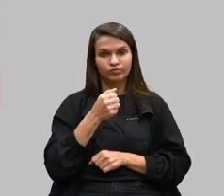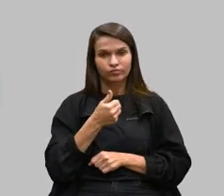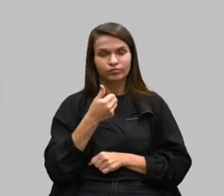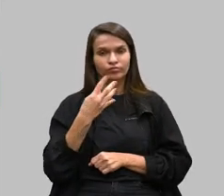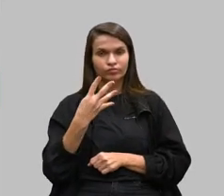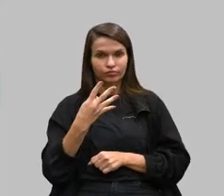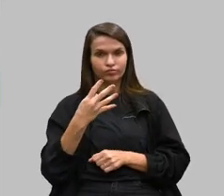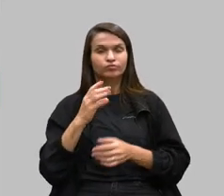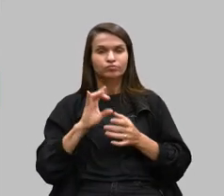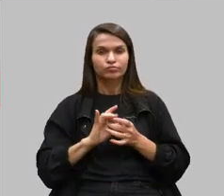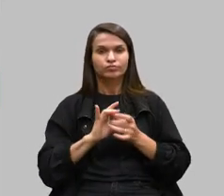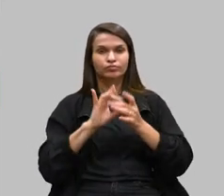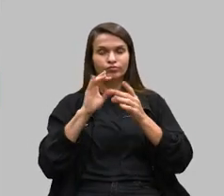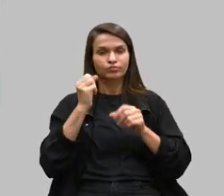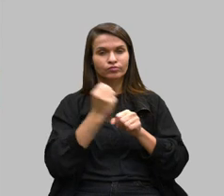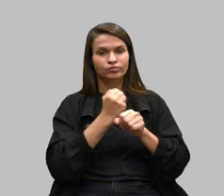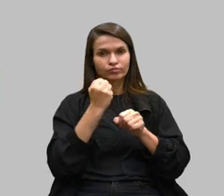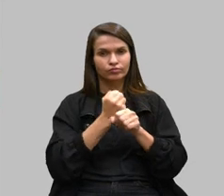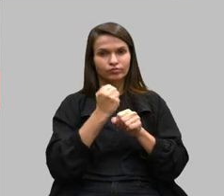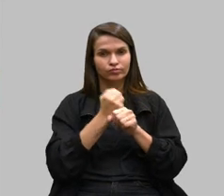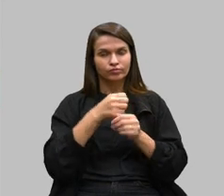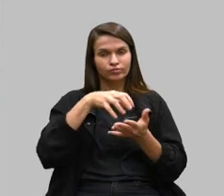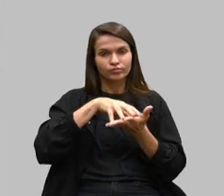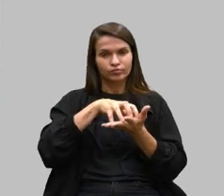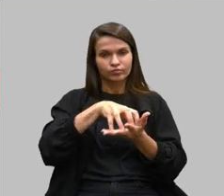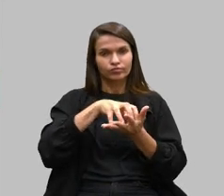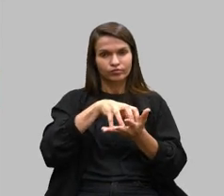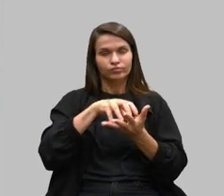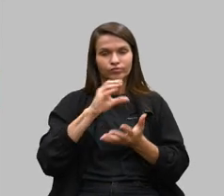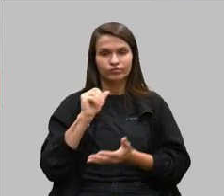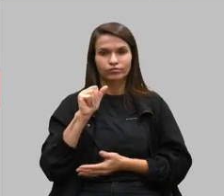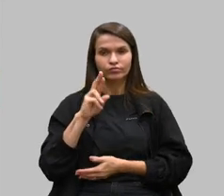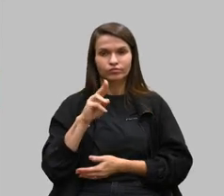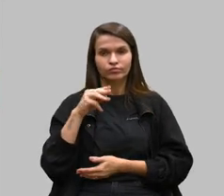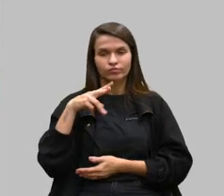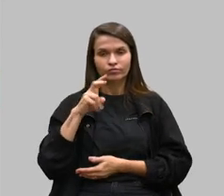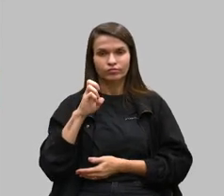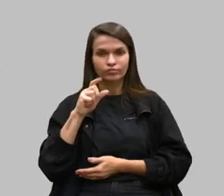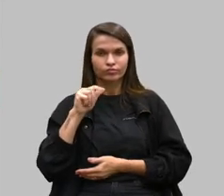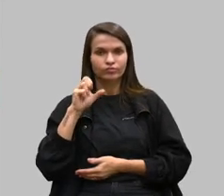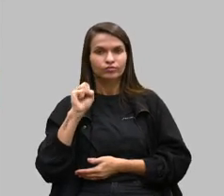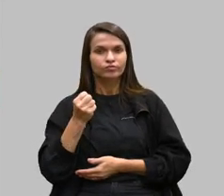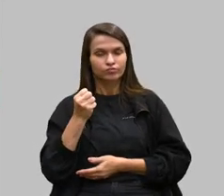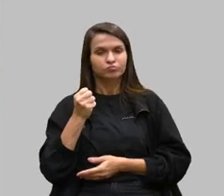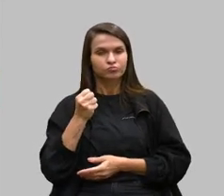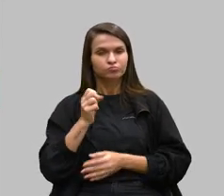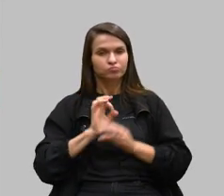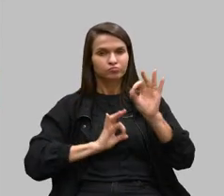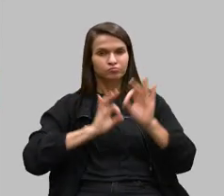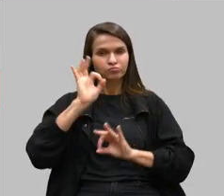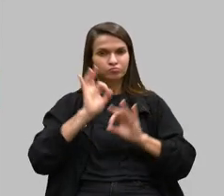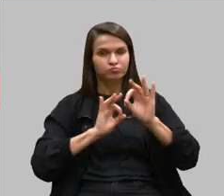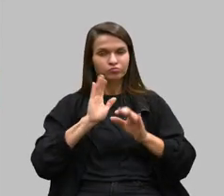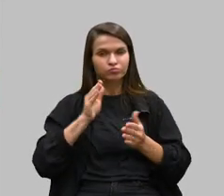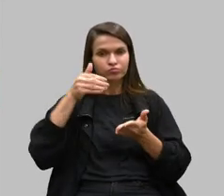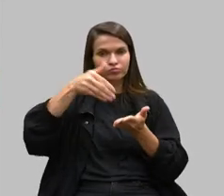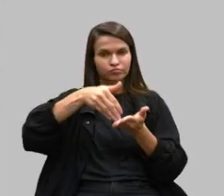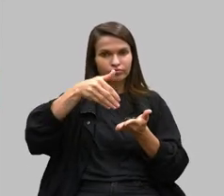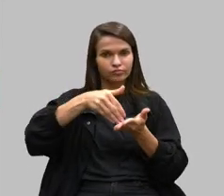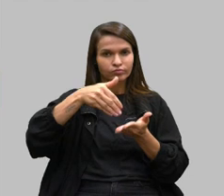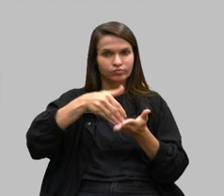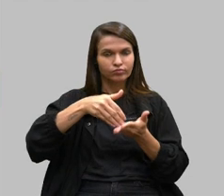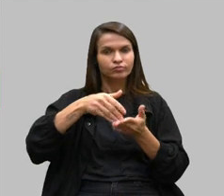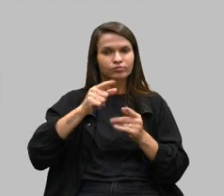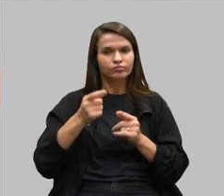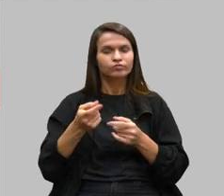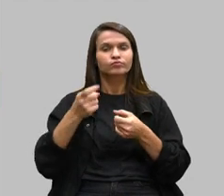porto de Caravelas entendimentos eh finais já Silvio Ramalho Vaninha já volta fazendo aquela pressão na